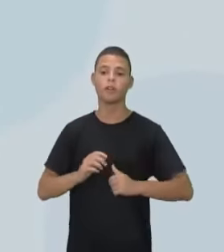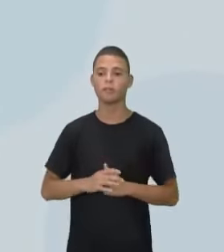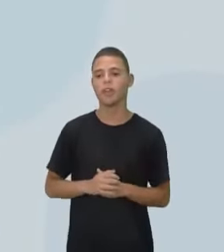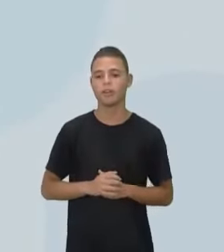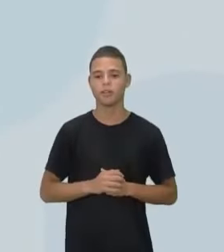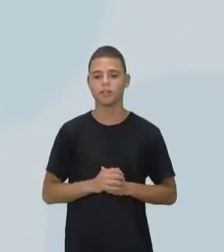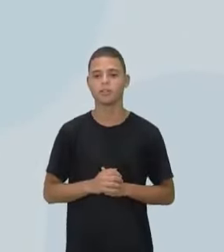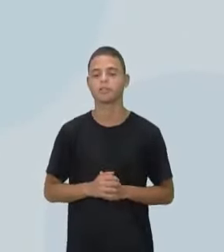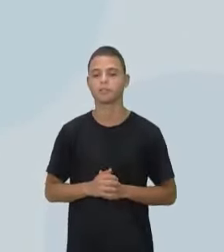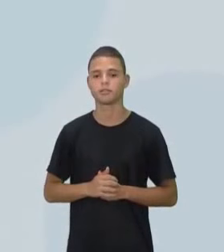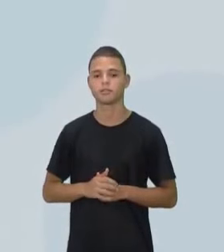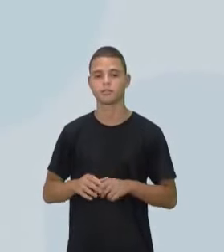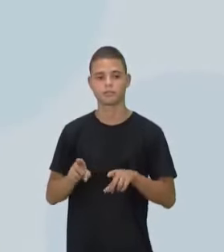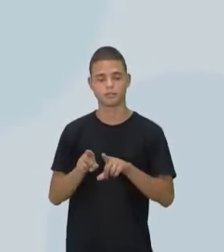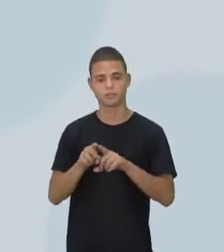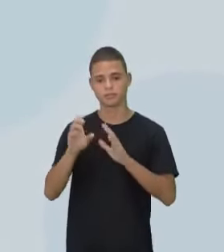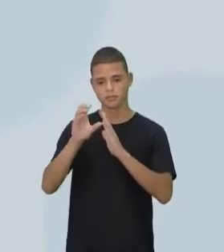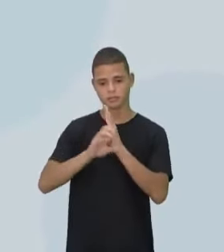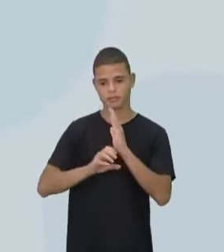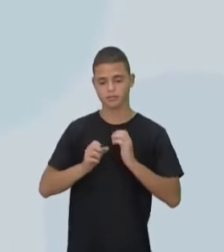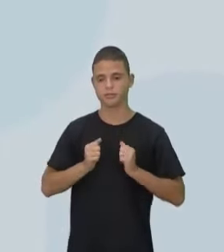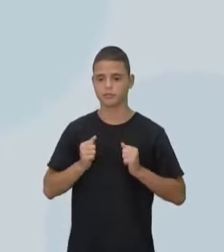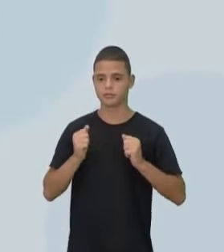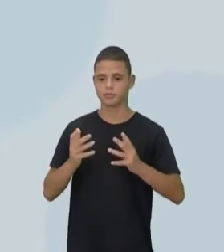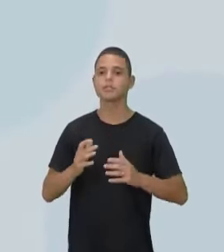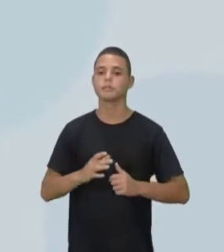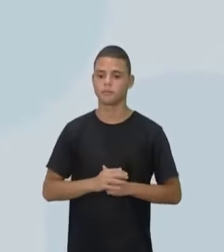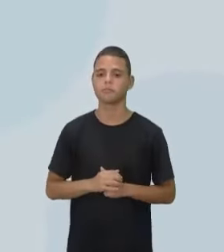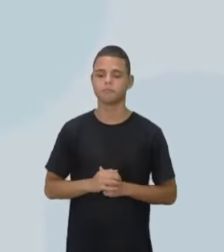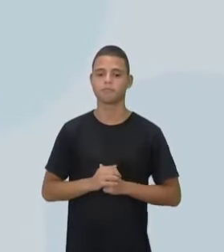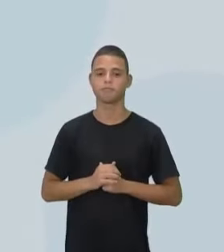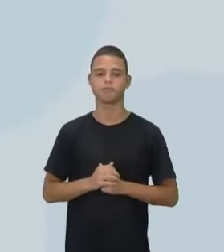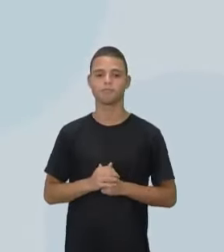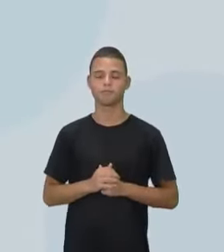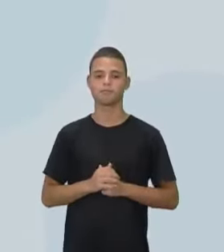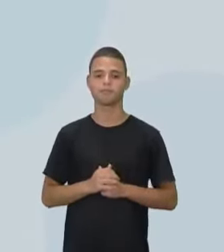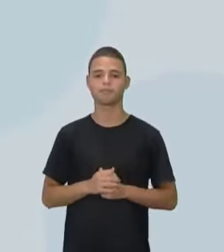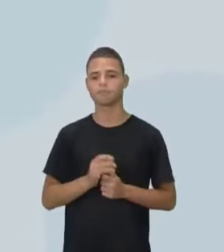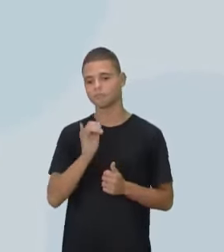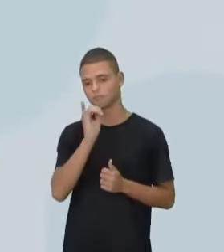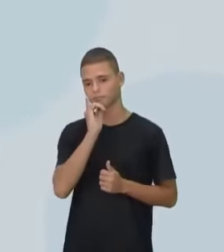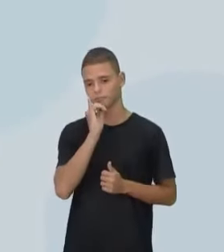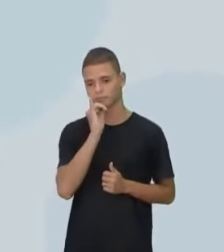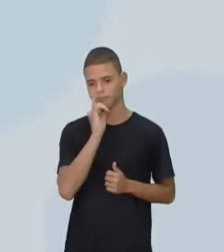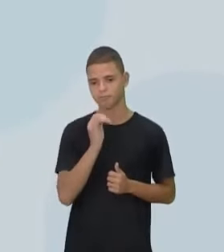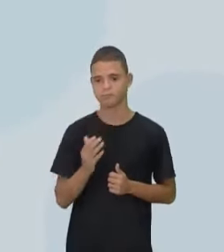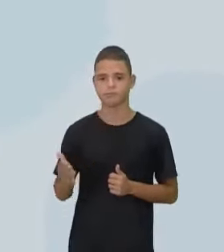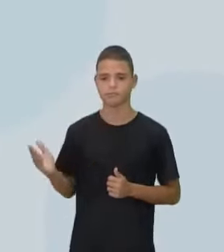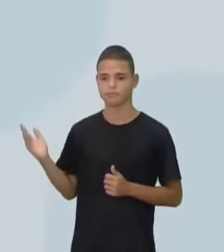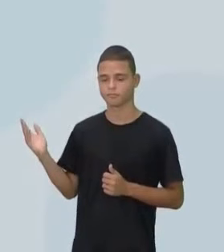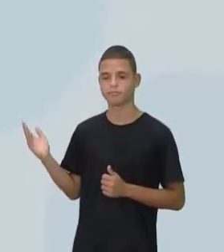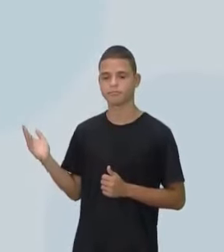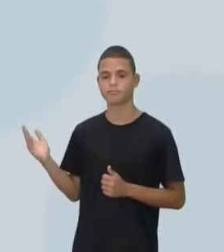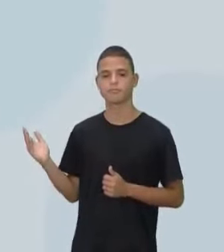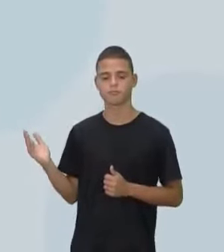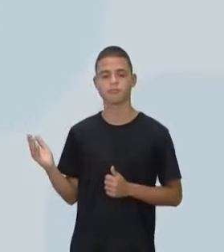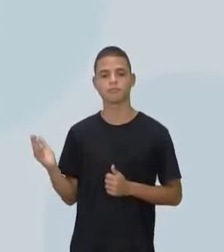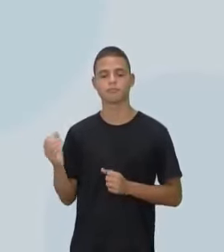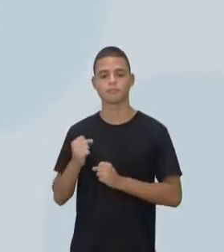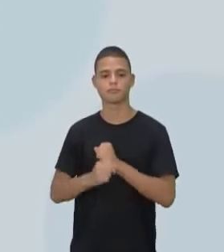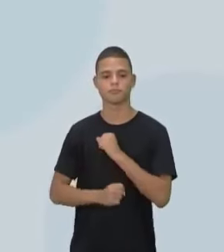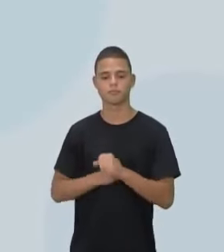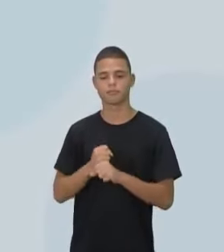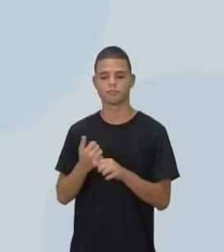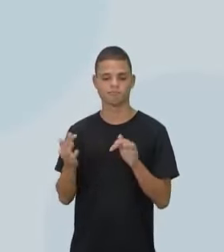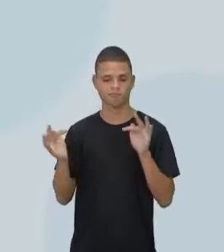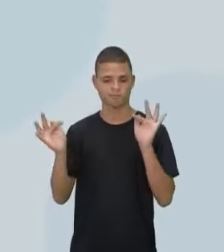do material do currículo em ação, como também nos objetos de conhecimento. Nesse exemplo aqui dos anos finais do ensino fundamental,